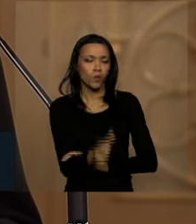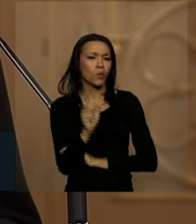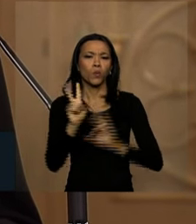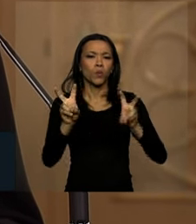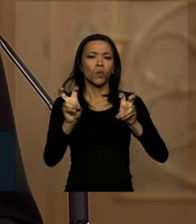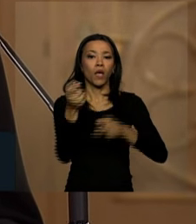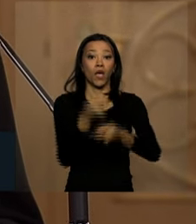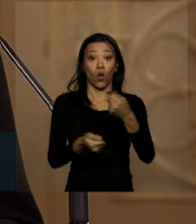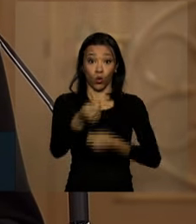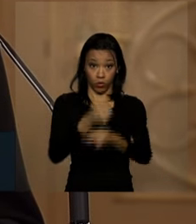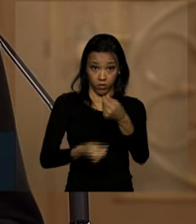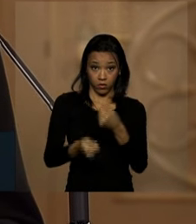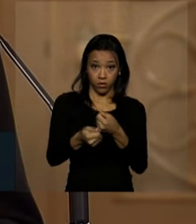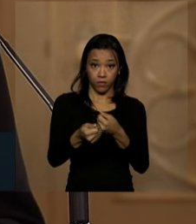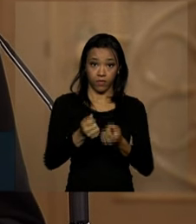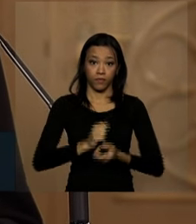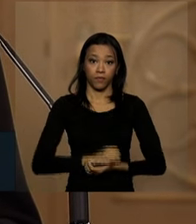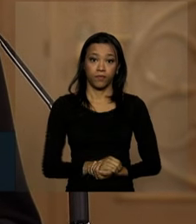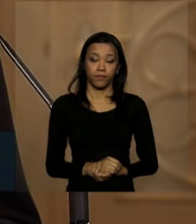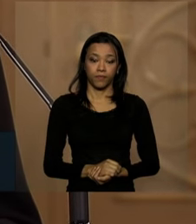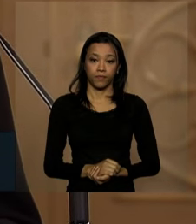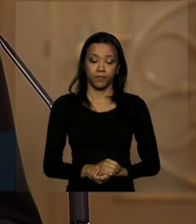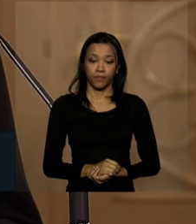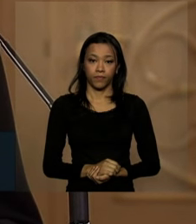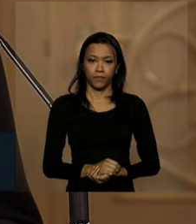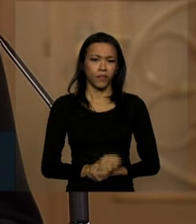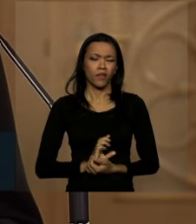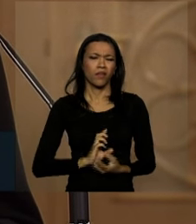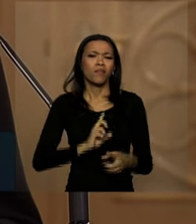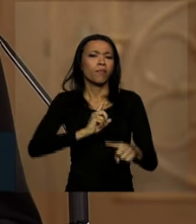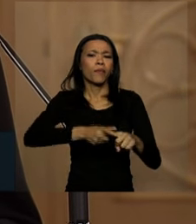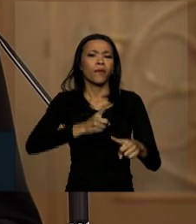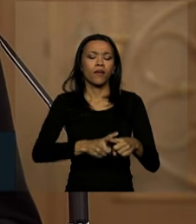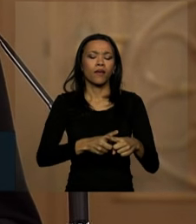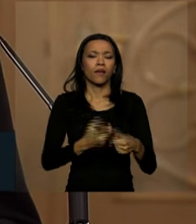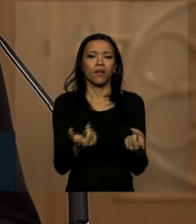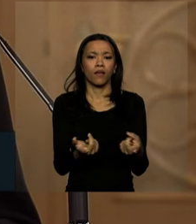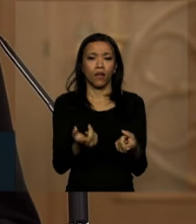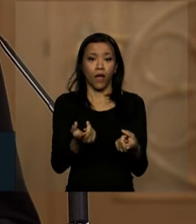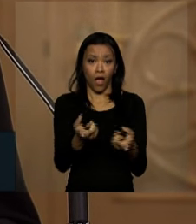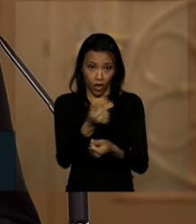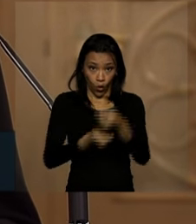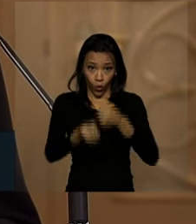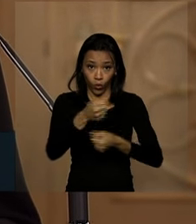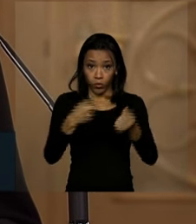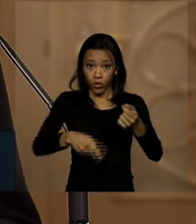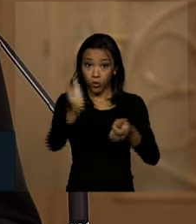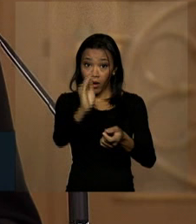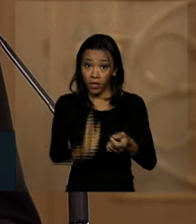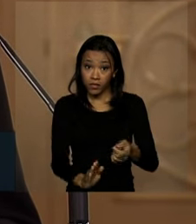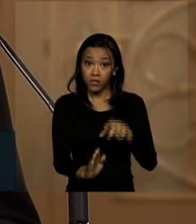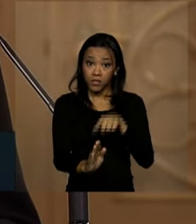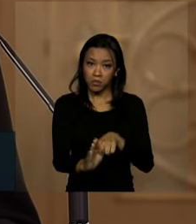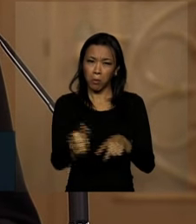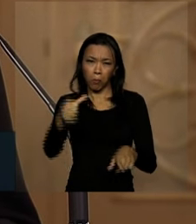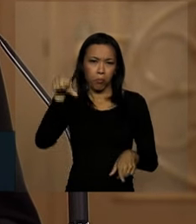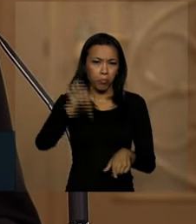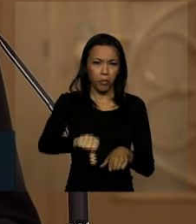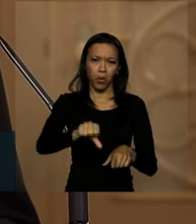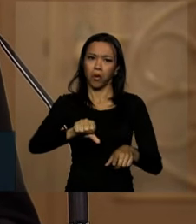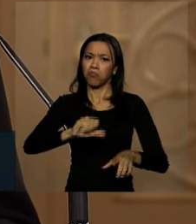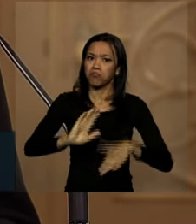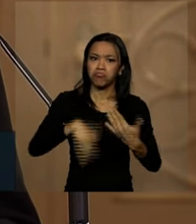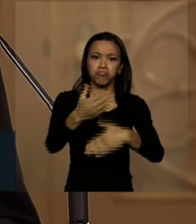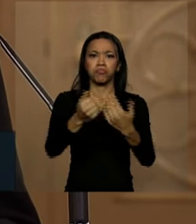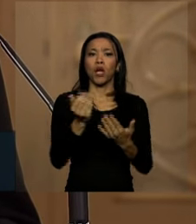economia. Haluaisin kysyä taloudesta. Porque a economia brasileira tem pior desempenho do que vários